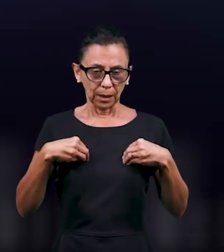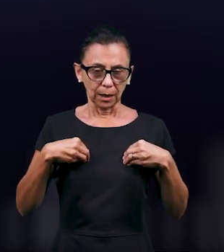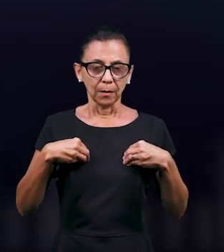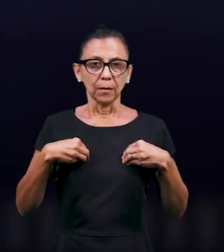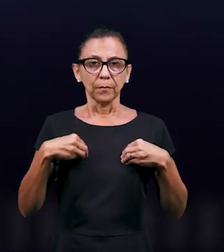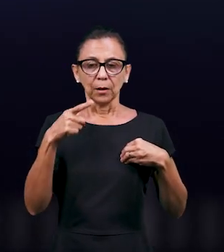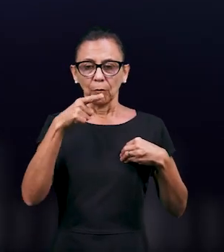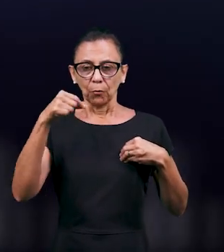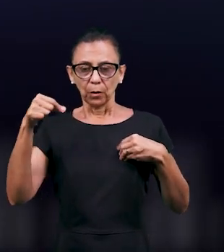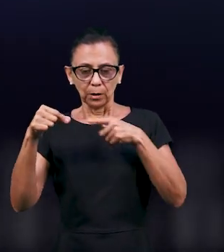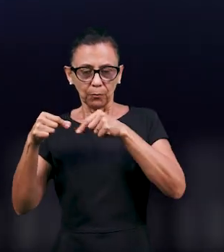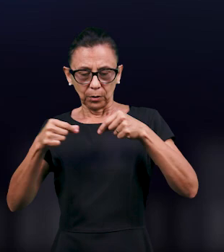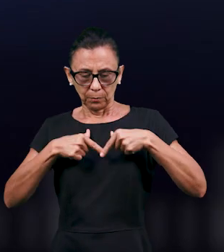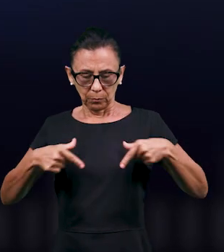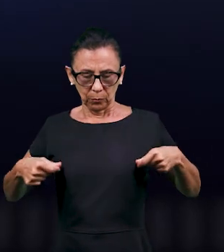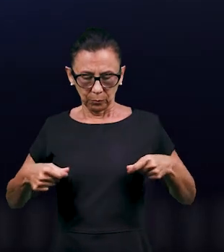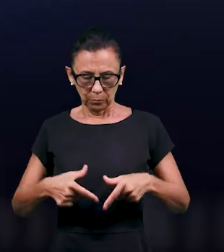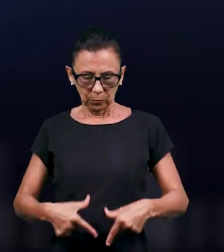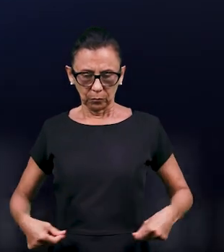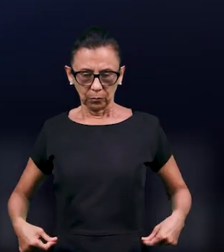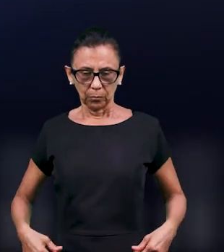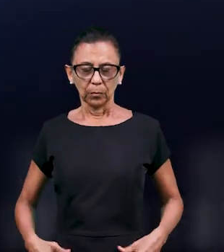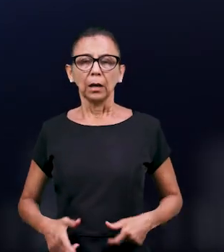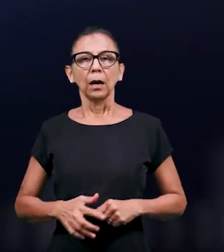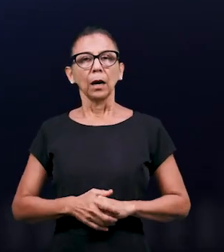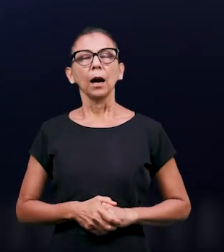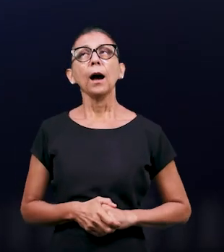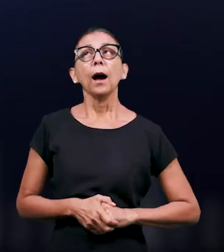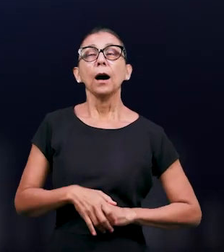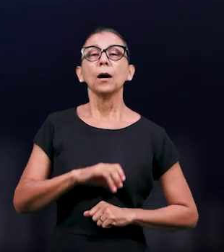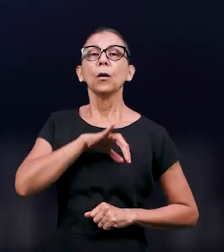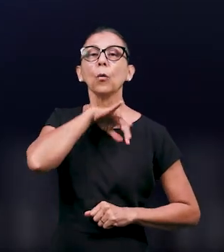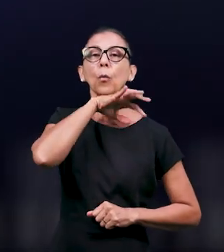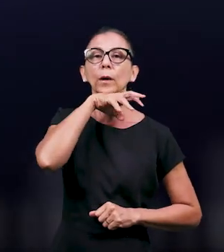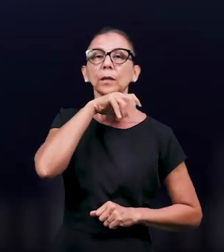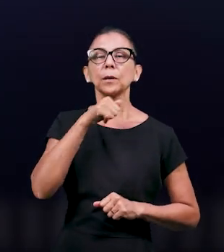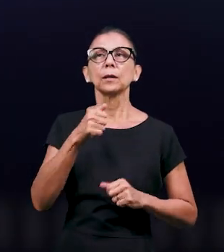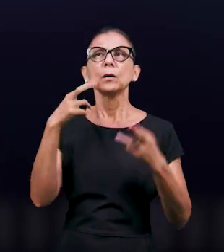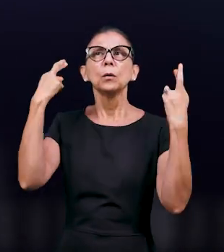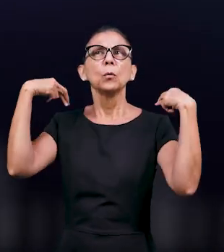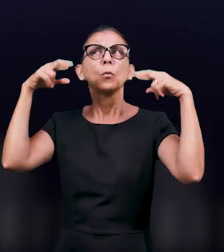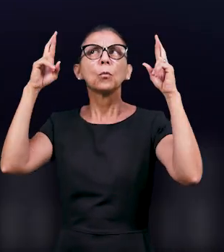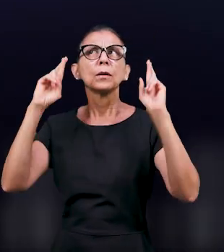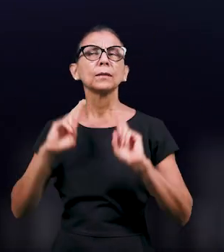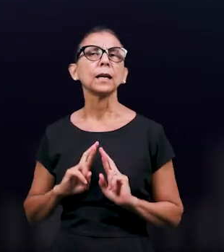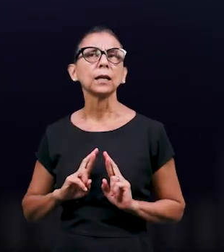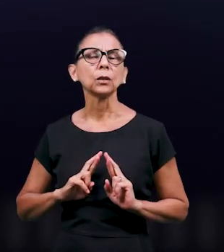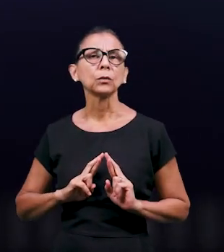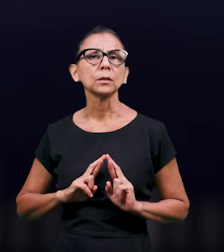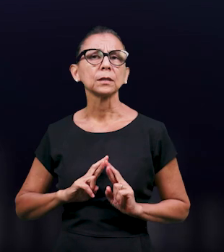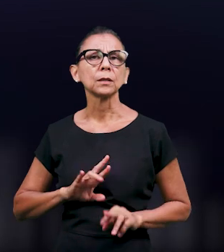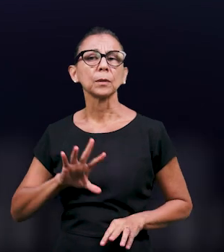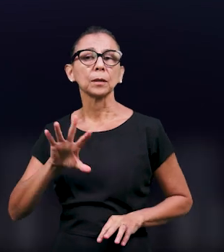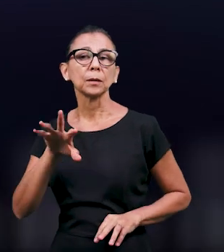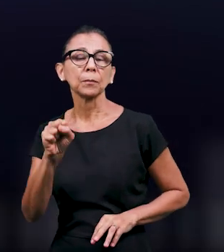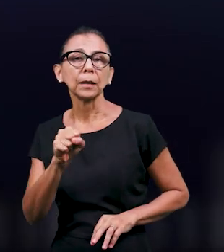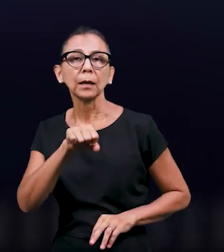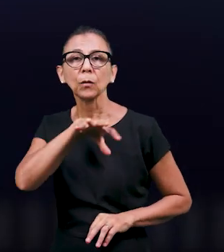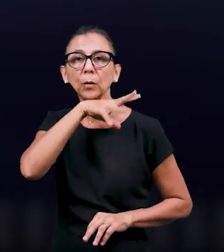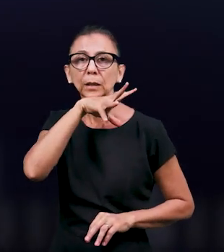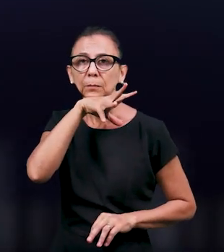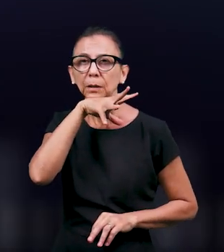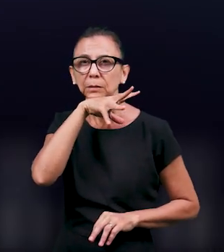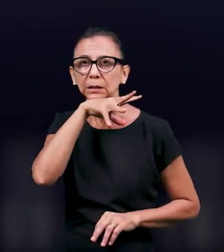para que ele possa tatear, para que ele possa entender o que é o cordeiro. Então, com o Gabriel, nós fazemos um trabalho muito